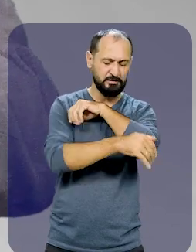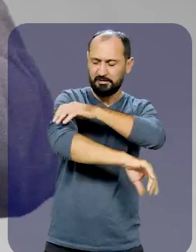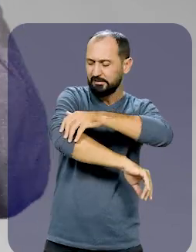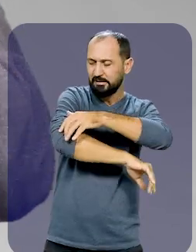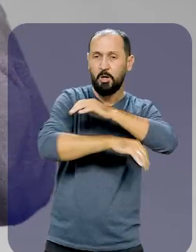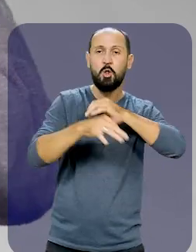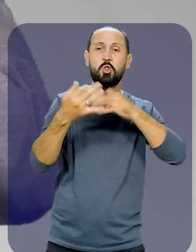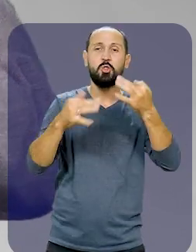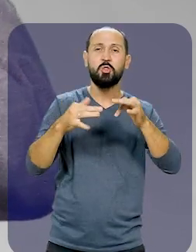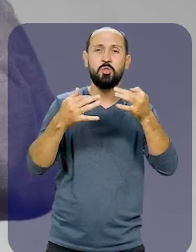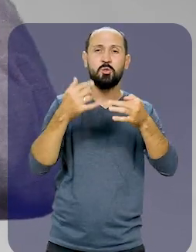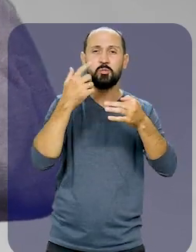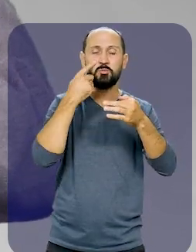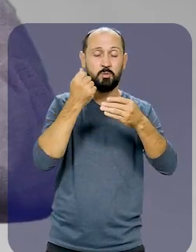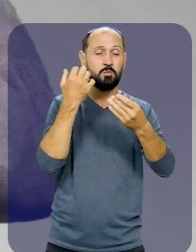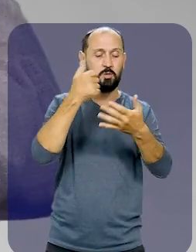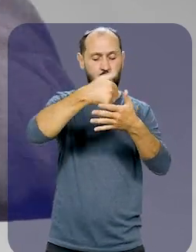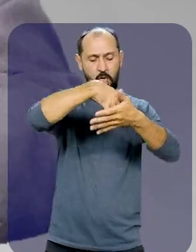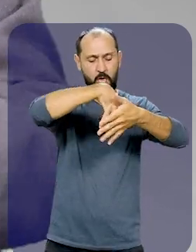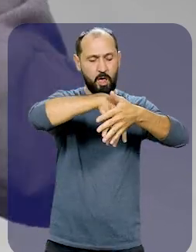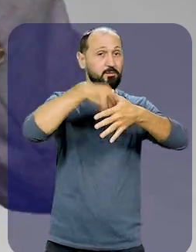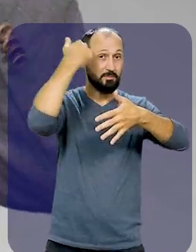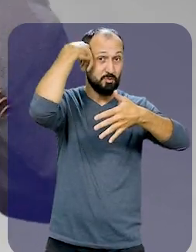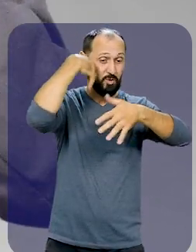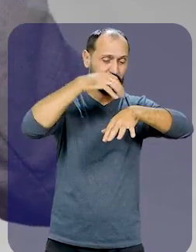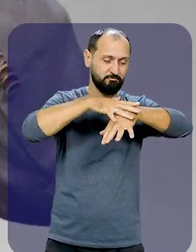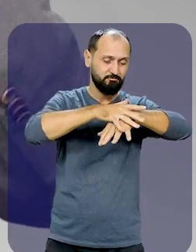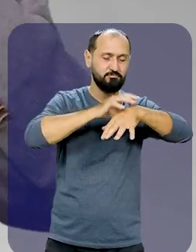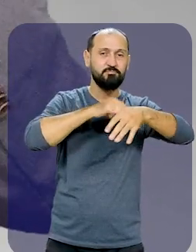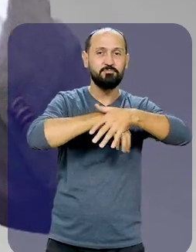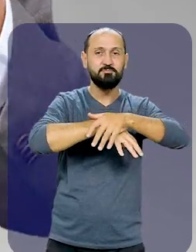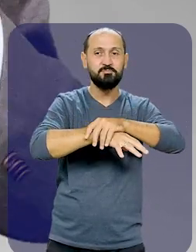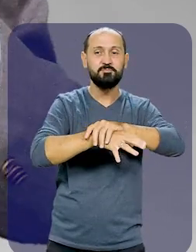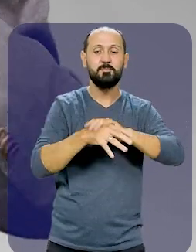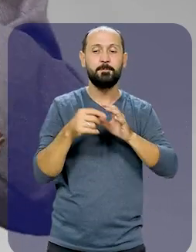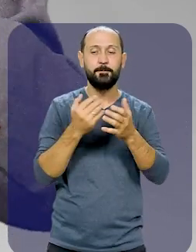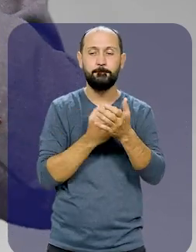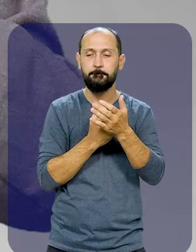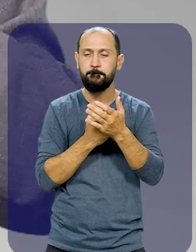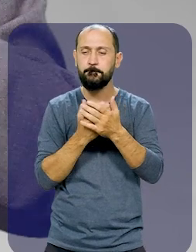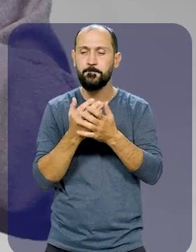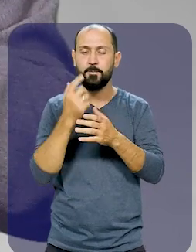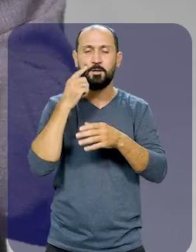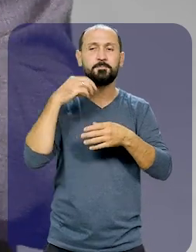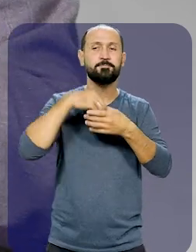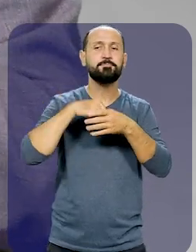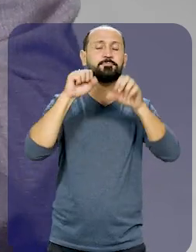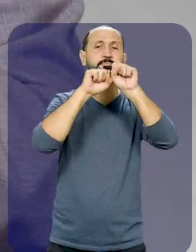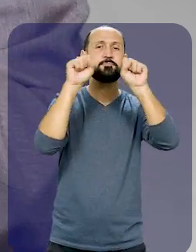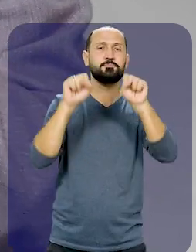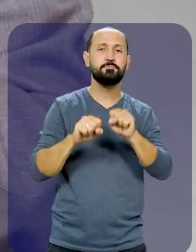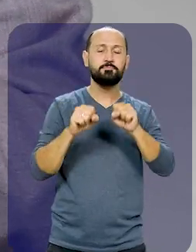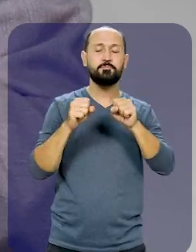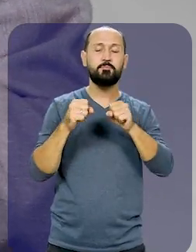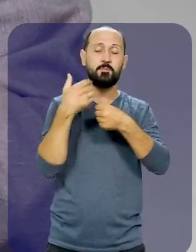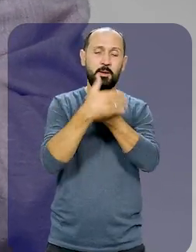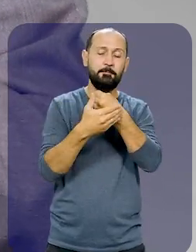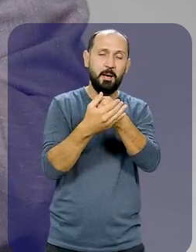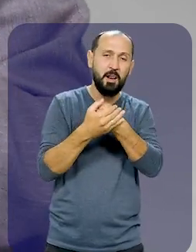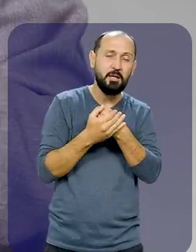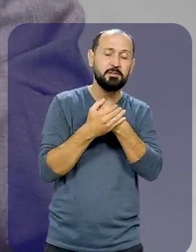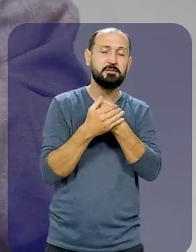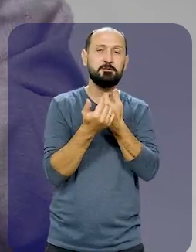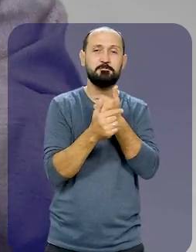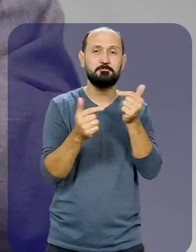articulares, sudorese nas mãos, surgimento de alterações no sistema imunológico